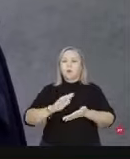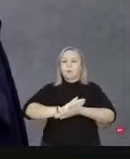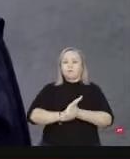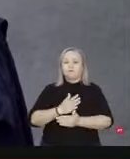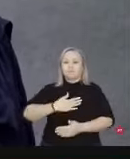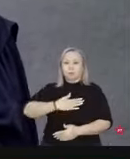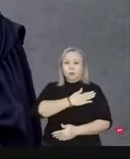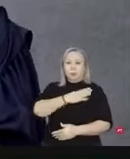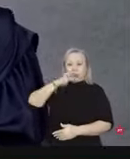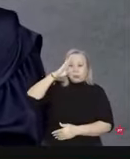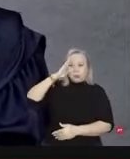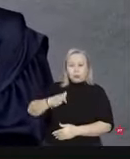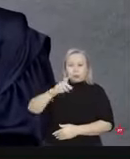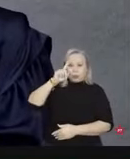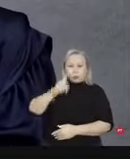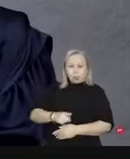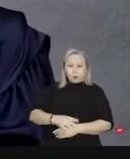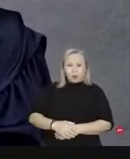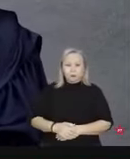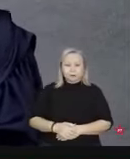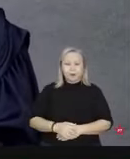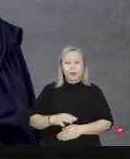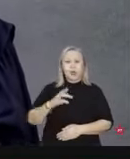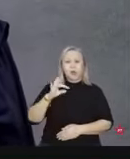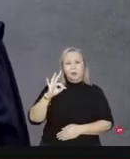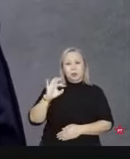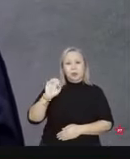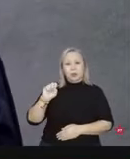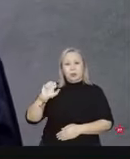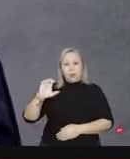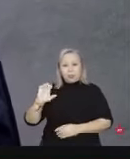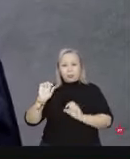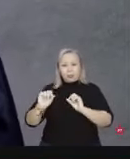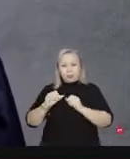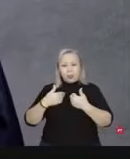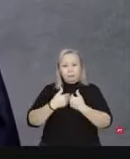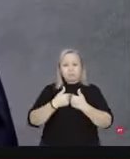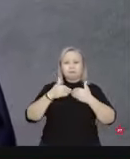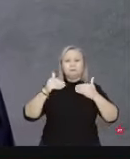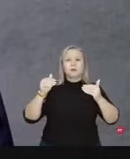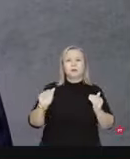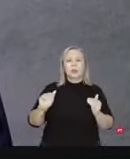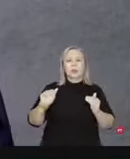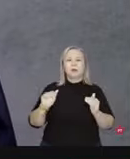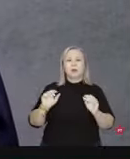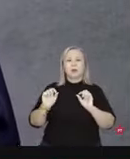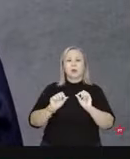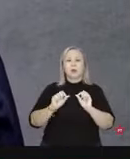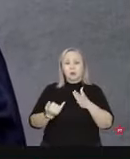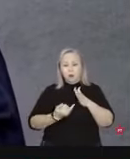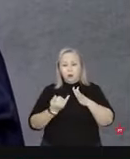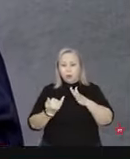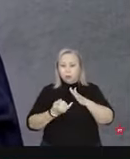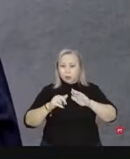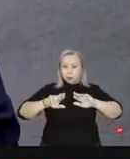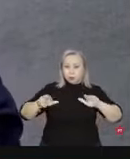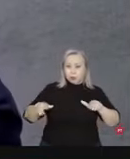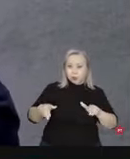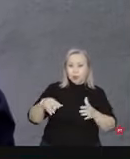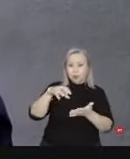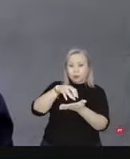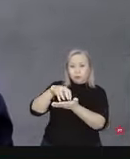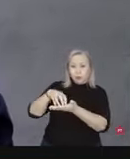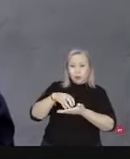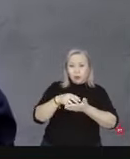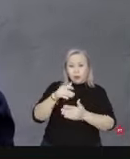ditadura. O Tribunal Superior Eleitoral abriu suas portas para instituições e